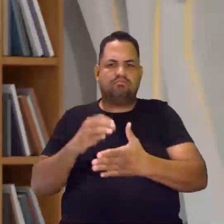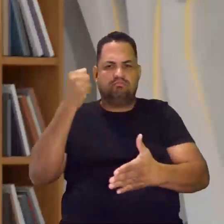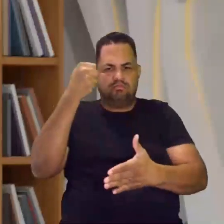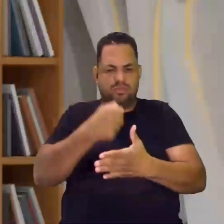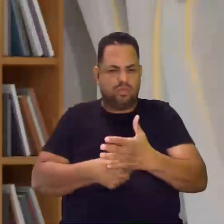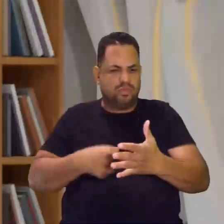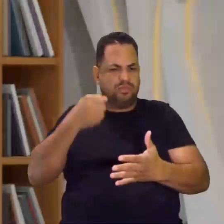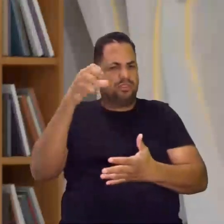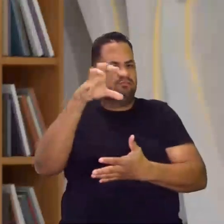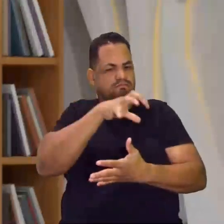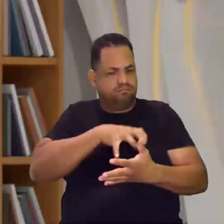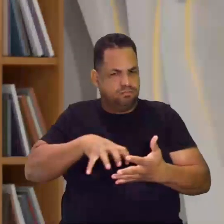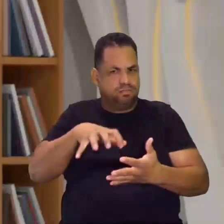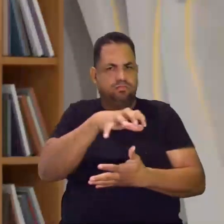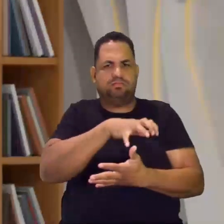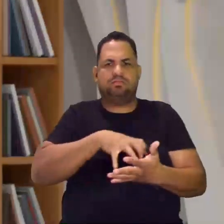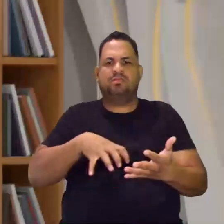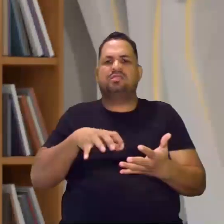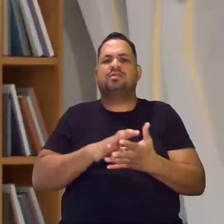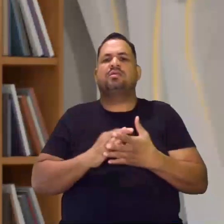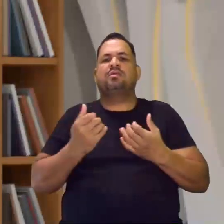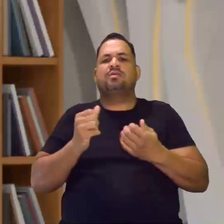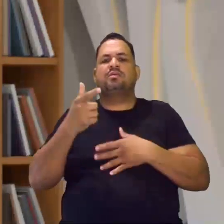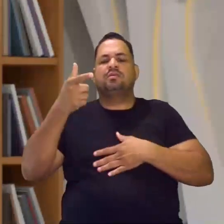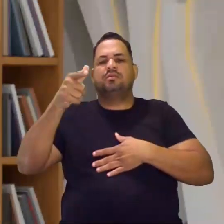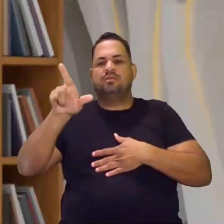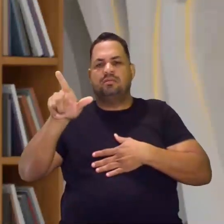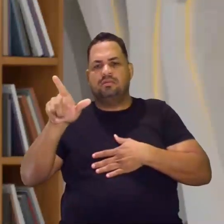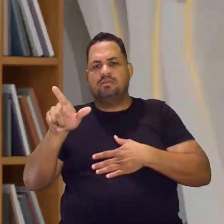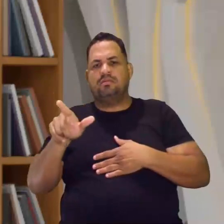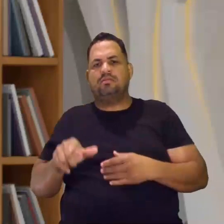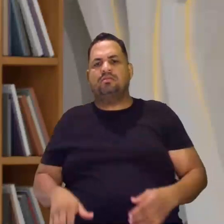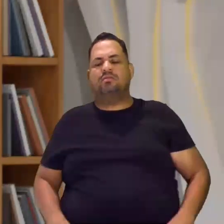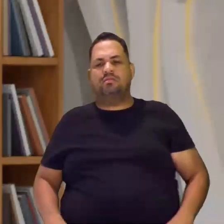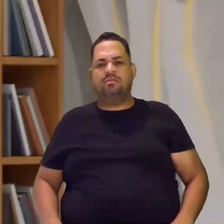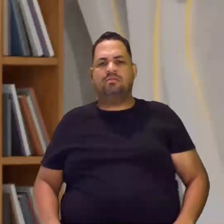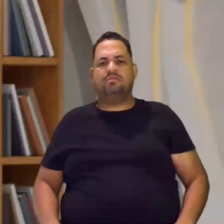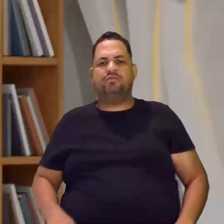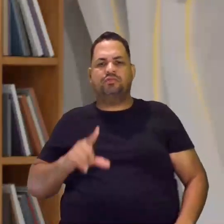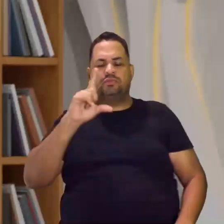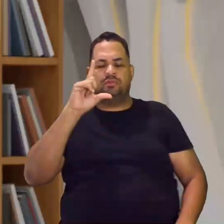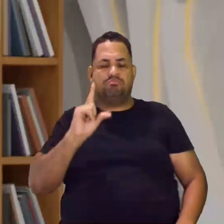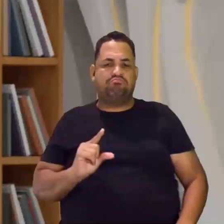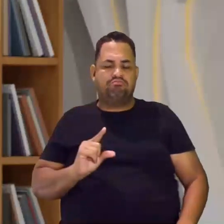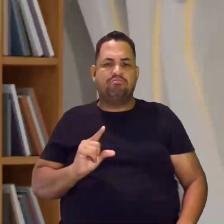lutas pesadíssimas para a gente conseguir aí minimizar